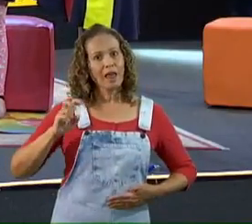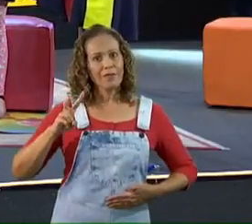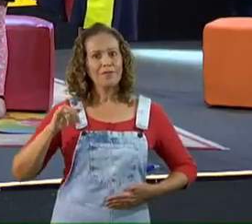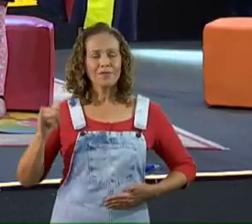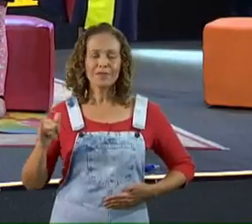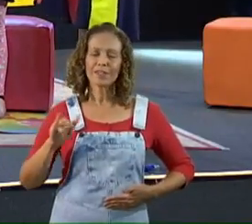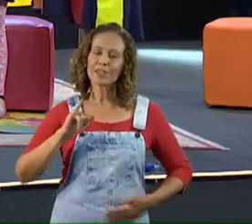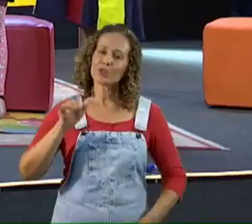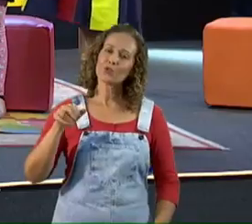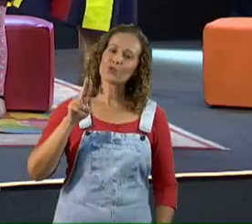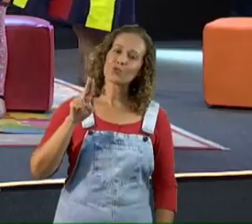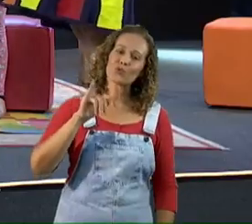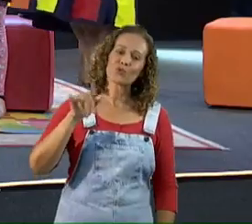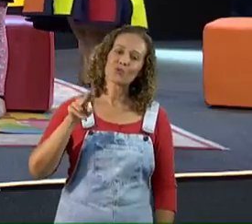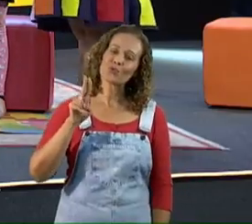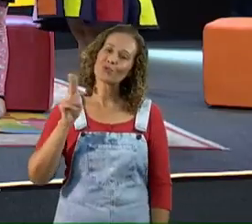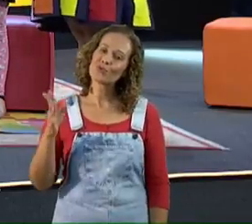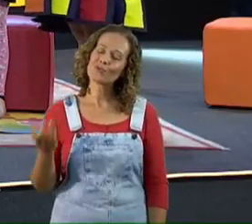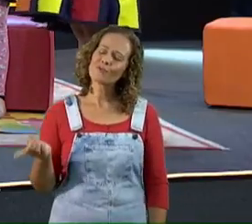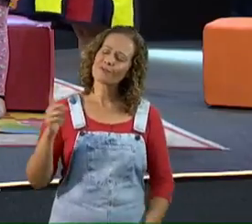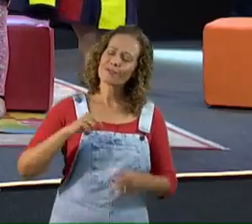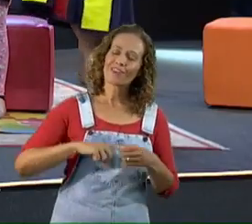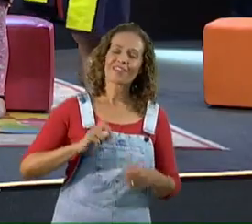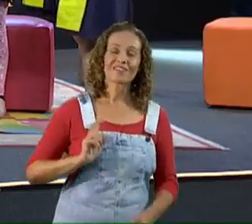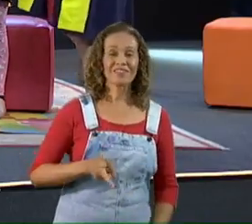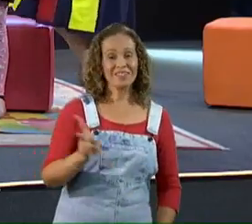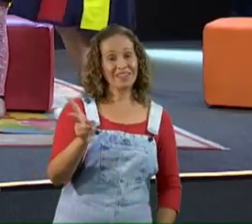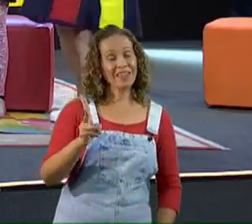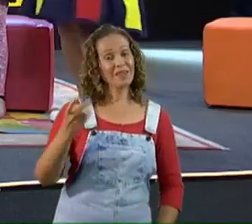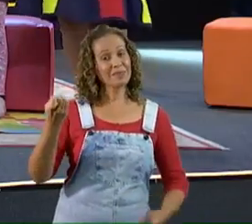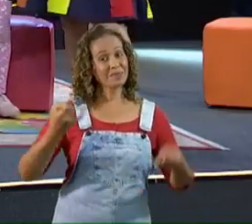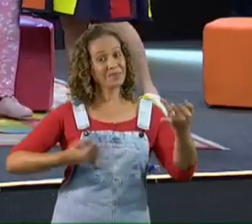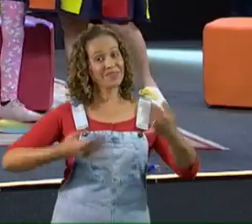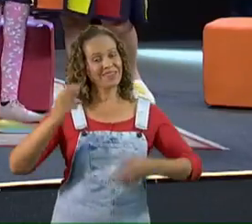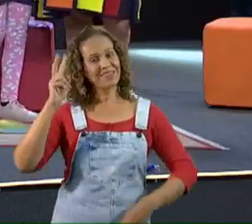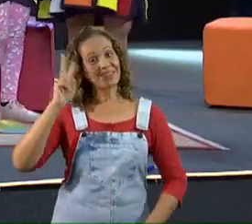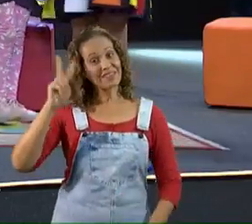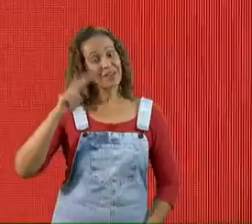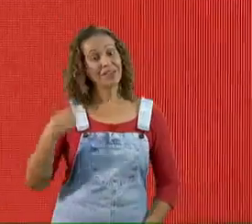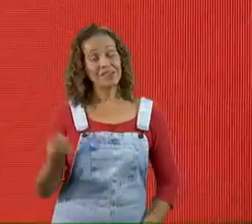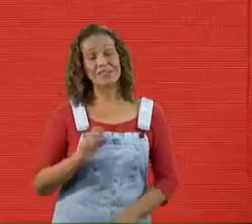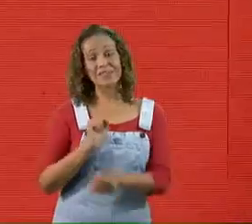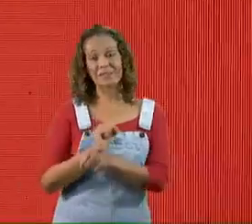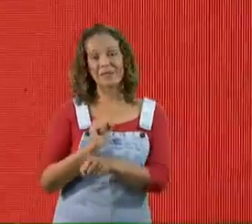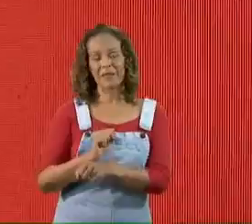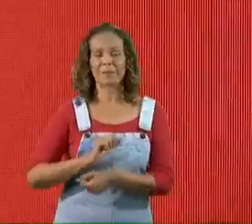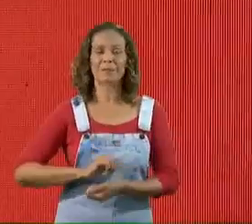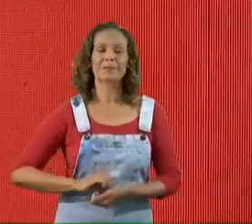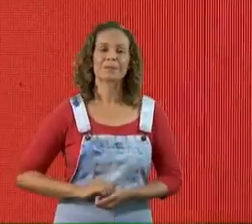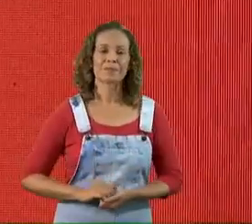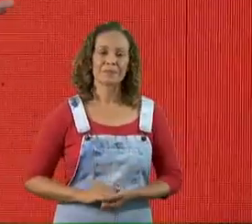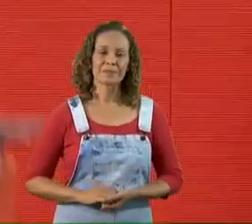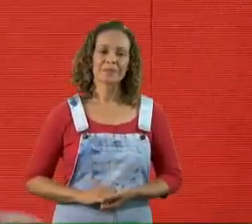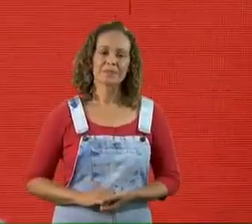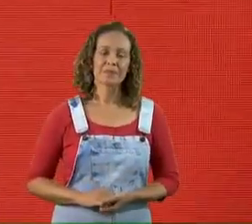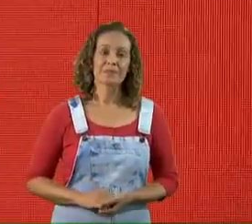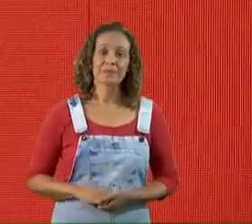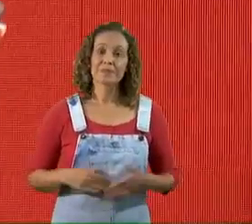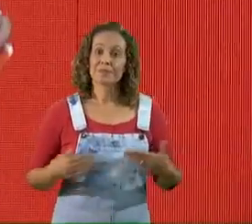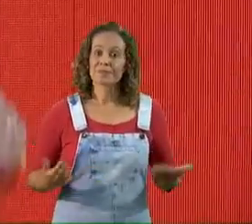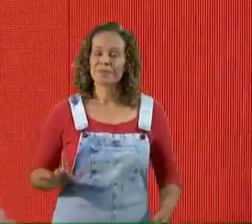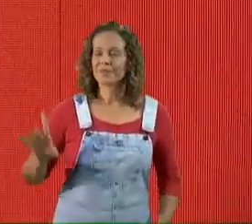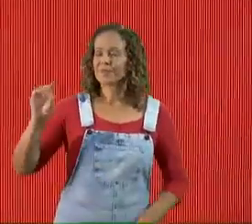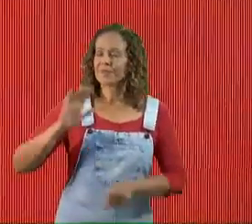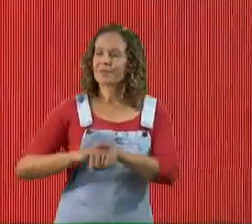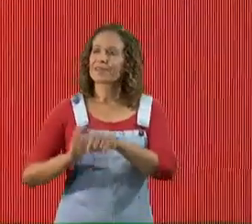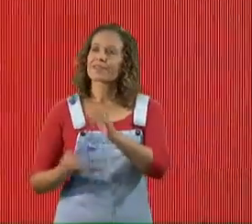viu? Volte sempre para contar mais histórias, viu? Vamos ficar esperando. Olha só, tudo foi criado